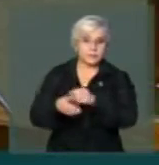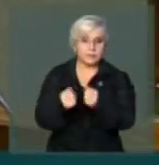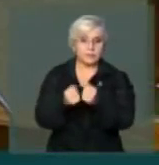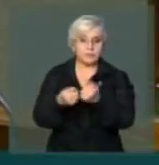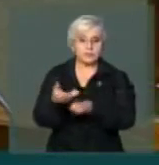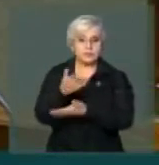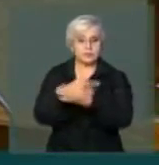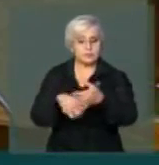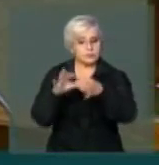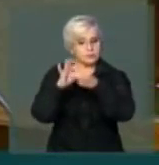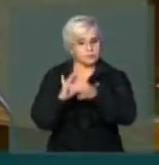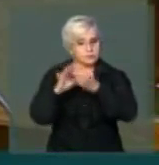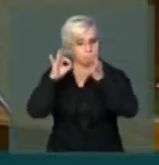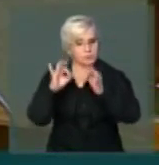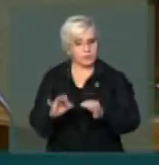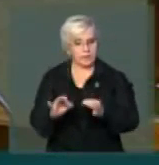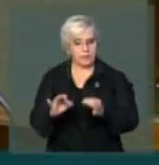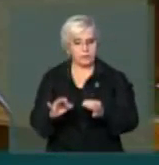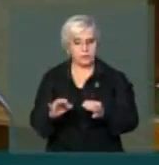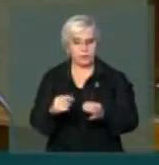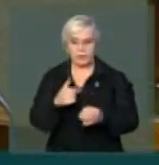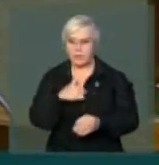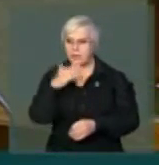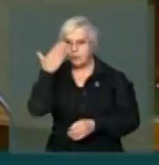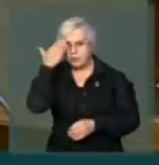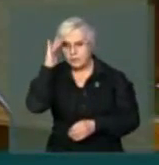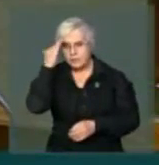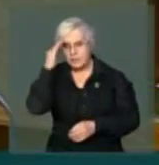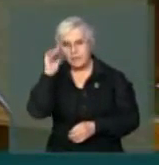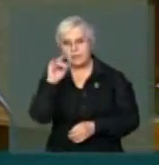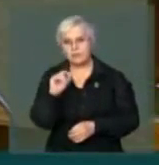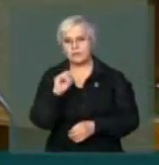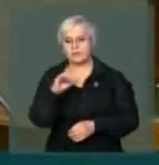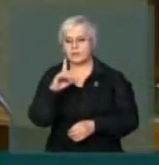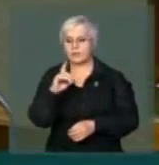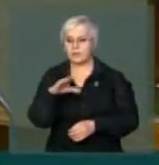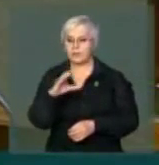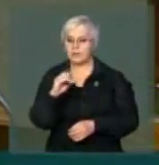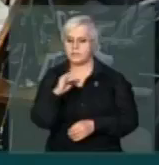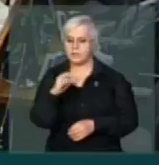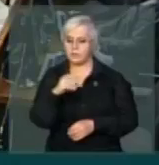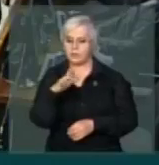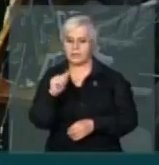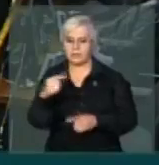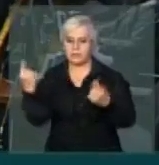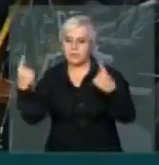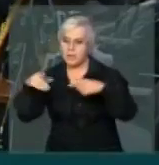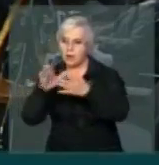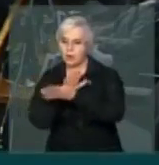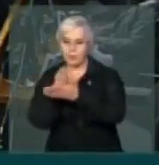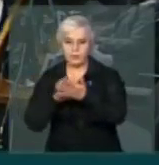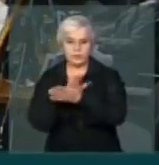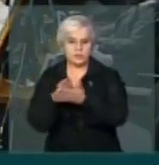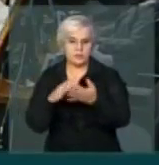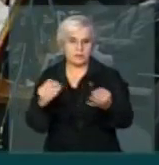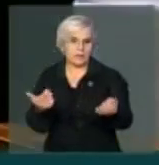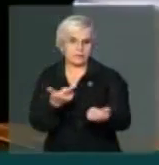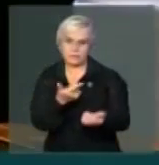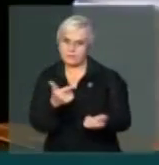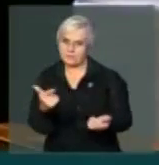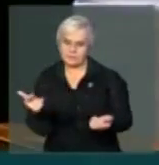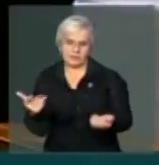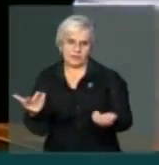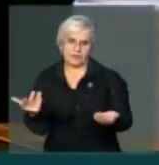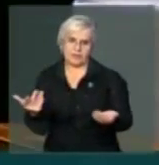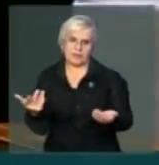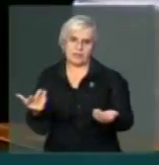inseparável, inquestionável. Não consigo compreender uma democracia sem oposição, sem o contraditório.